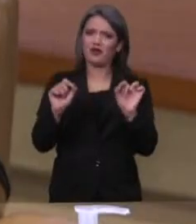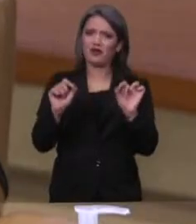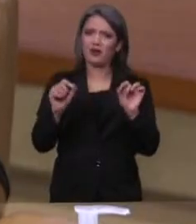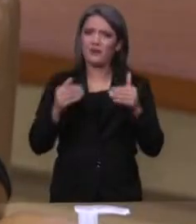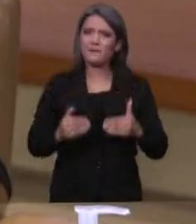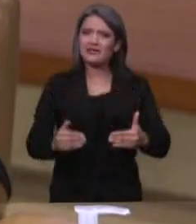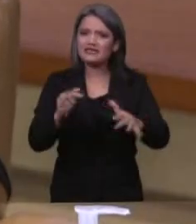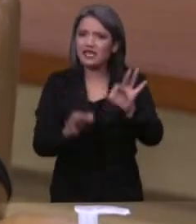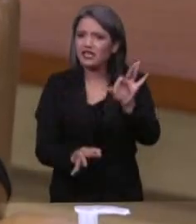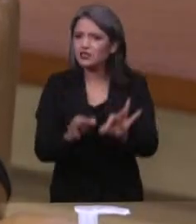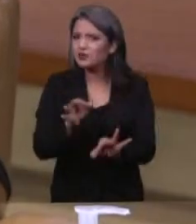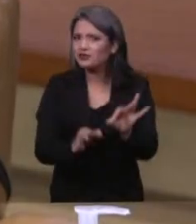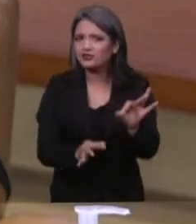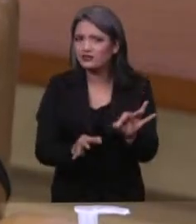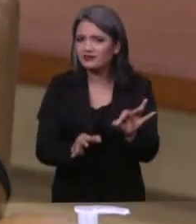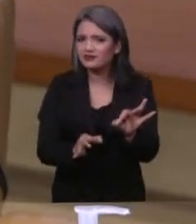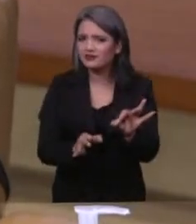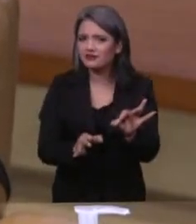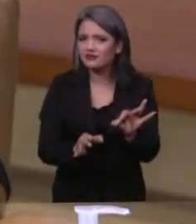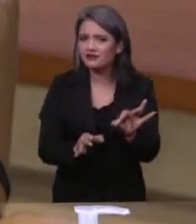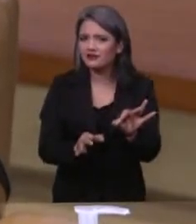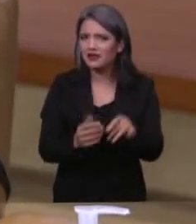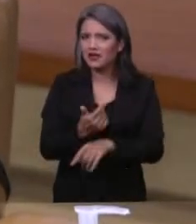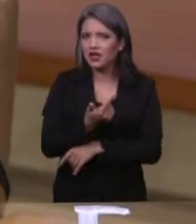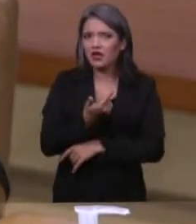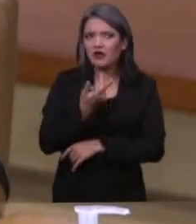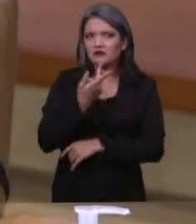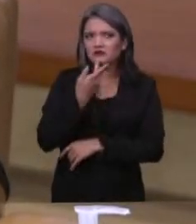não disponibilizar ou não ter